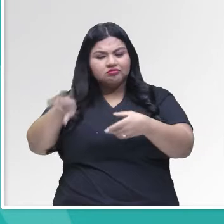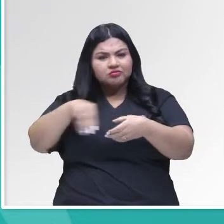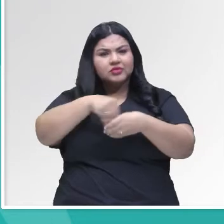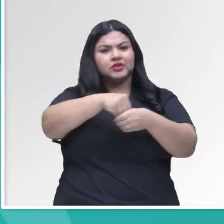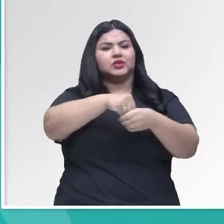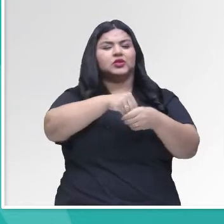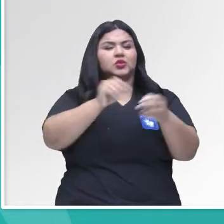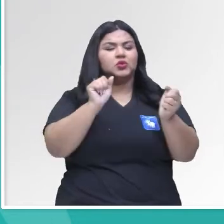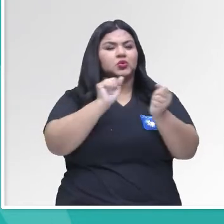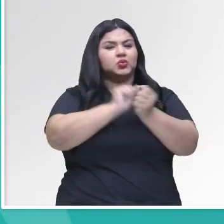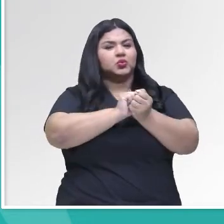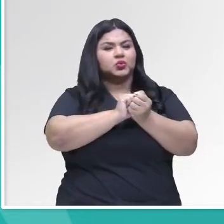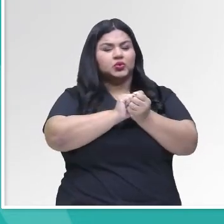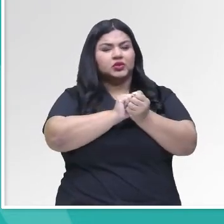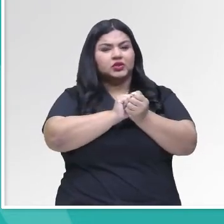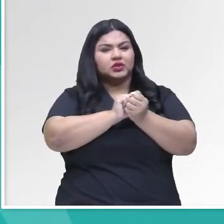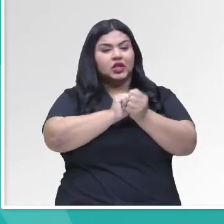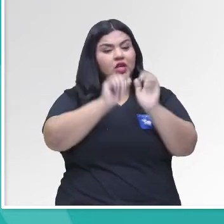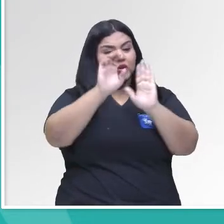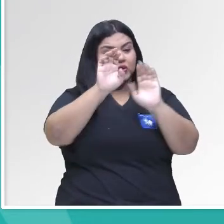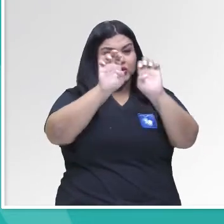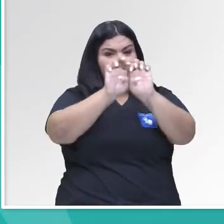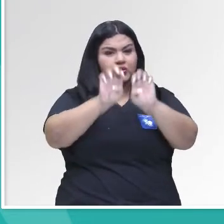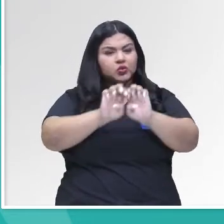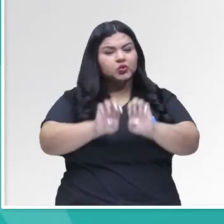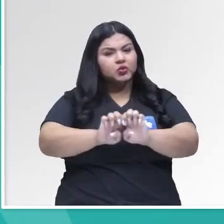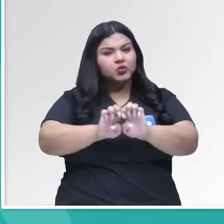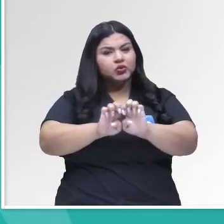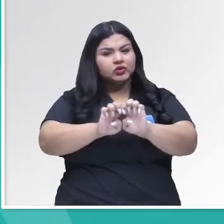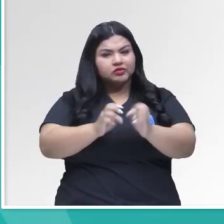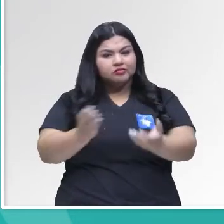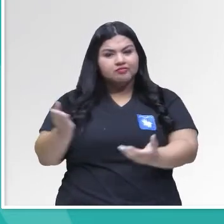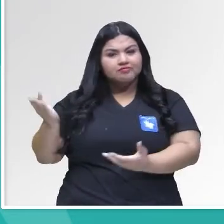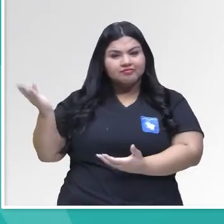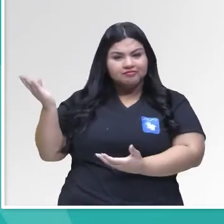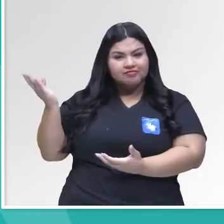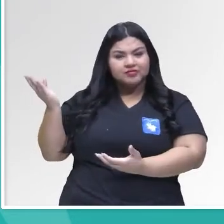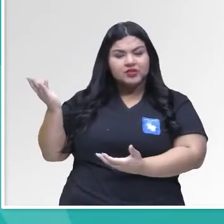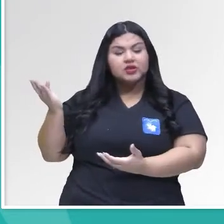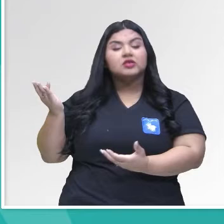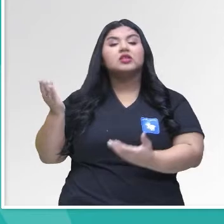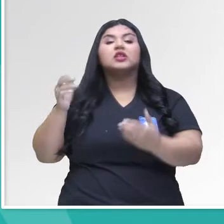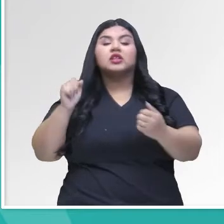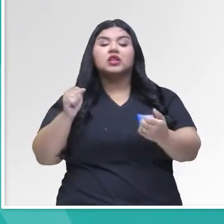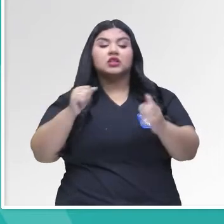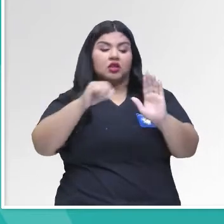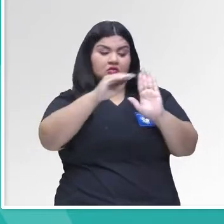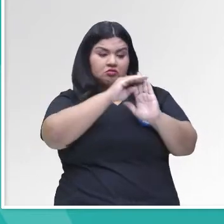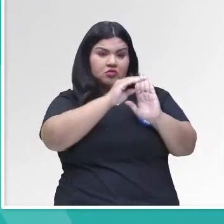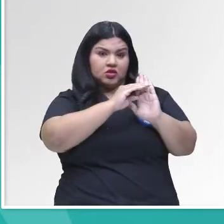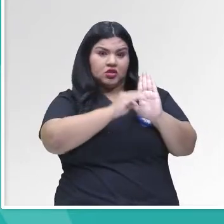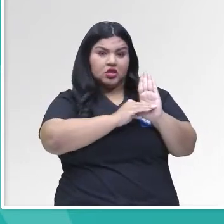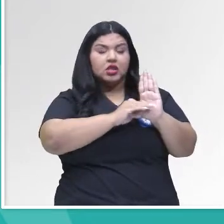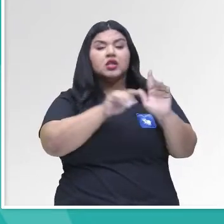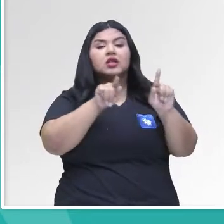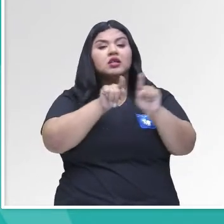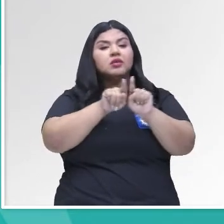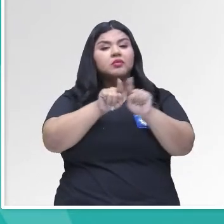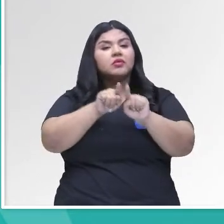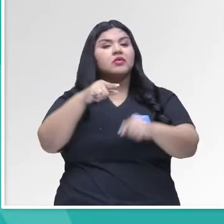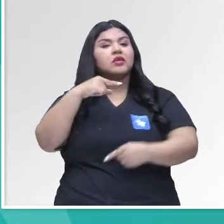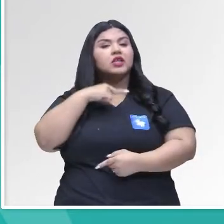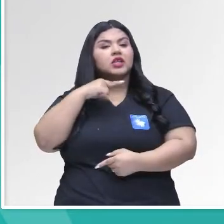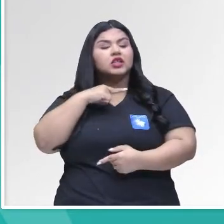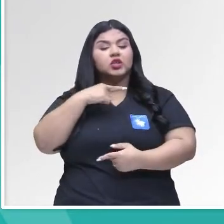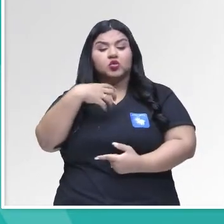está junto ali da estrutura da panqueca, não é isso? Da receita. Além de os ingredientes, nós temos também o modo